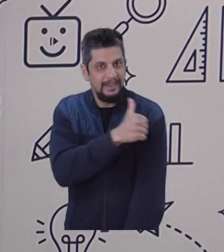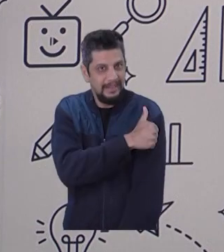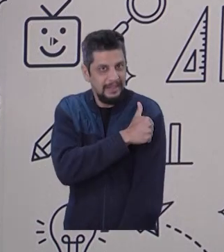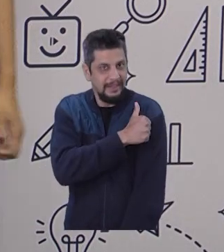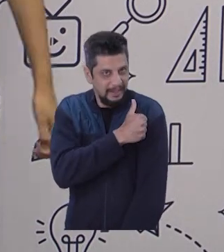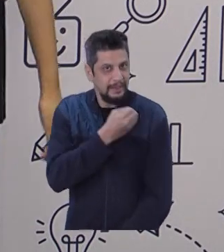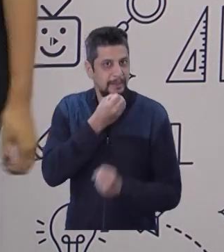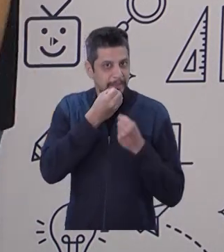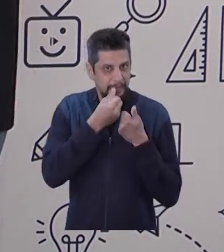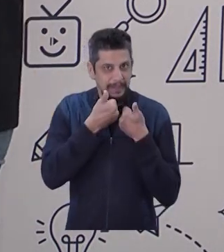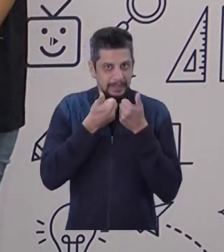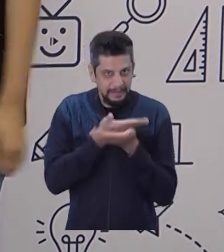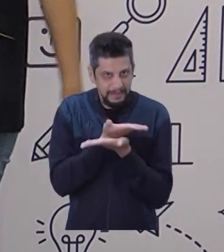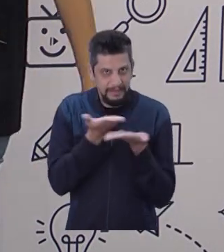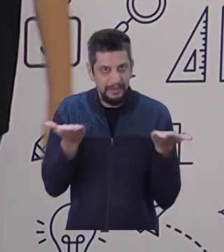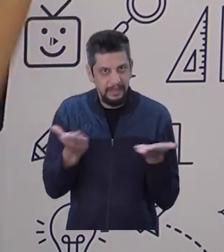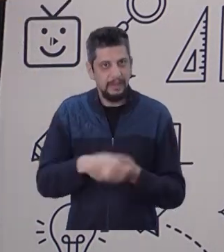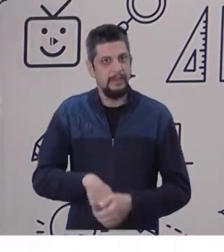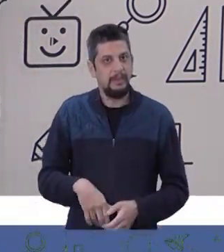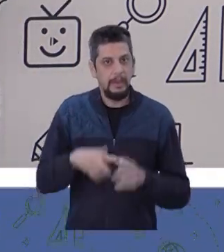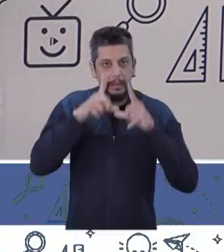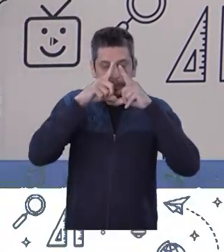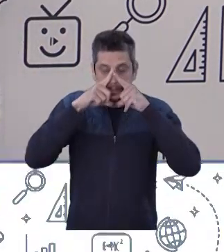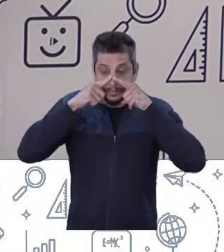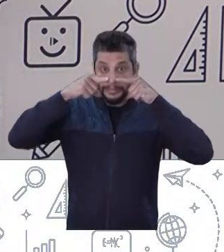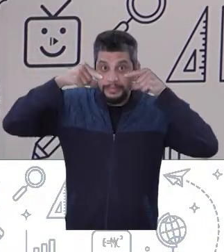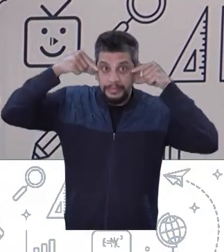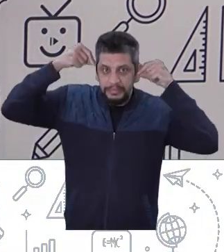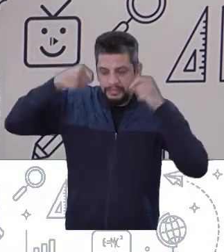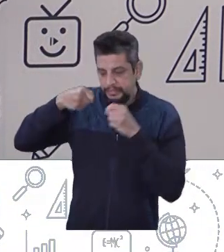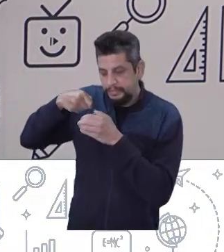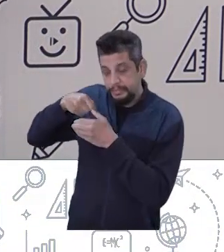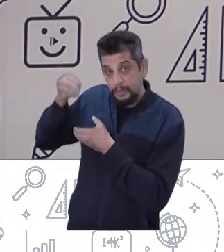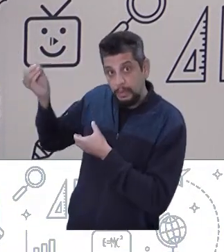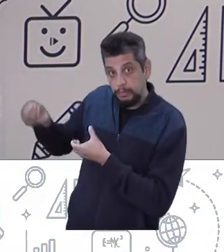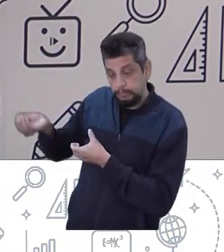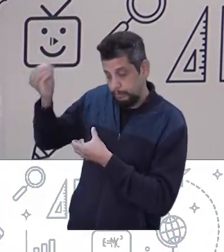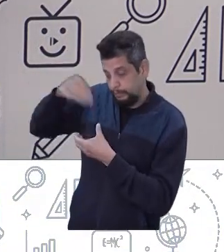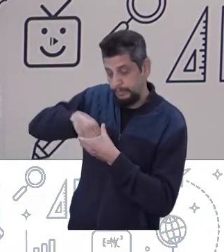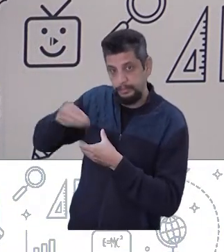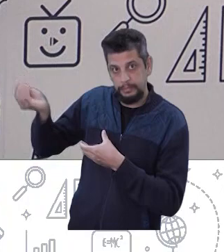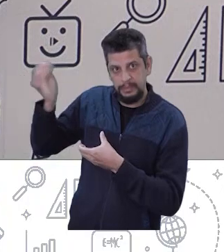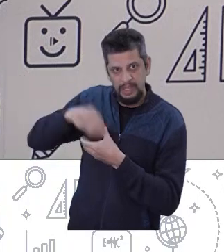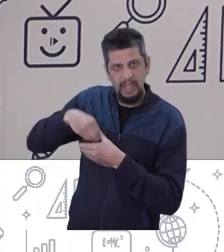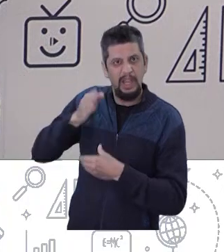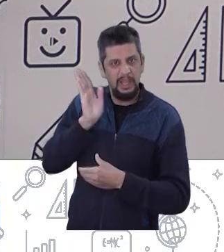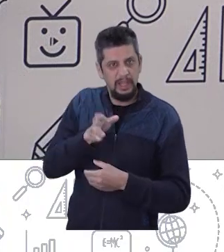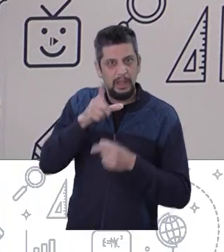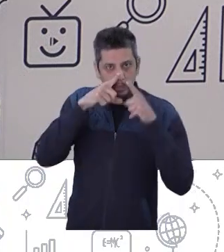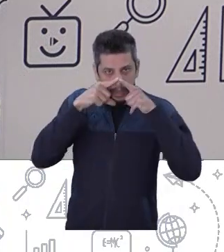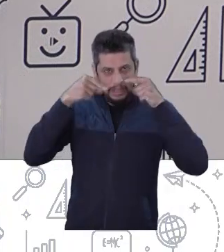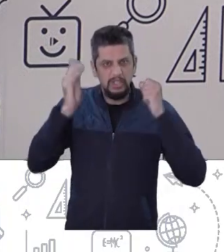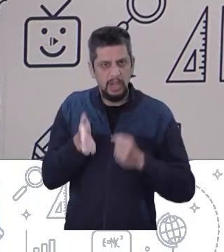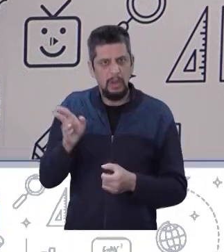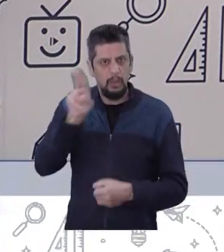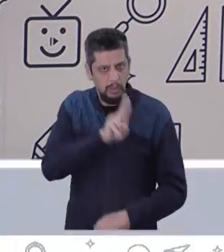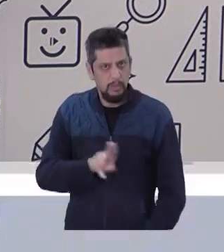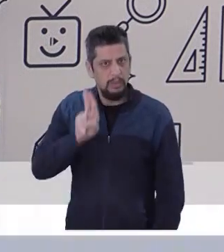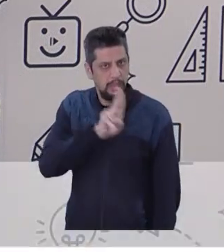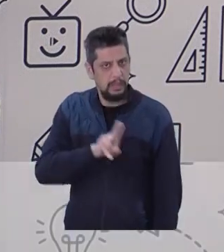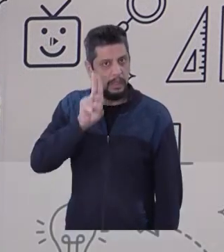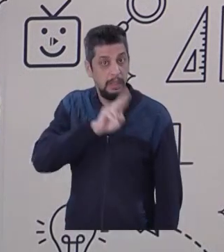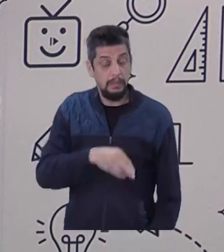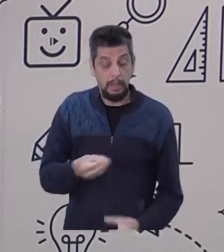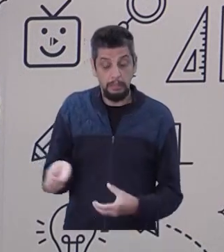Olá! Olá, pessoal! Vamos tirar nossa máscara, né, professora? Sim, essa foi usada, então